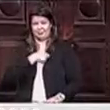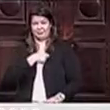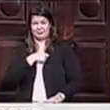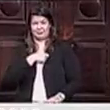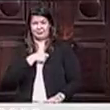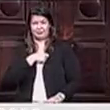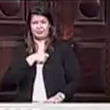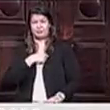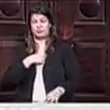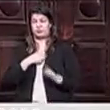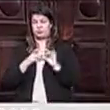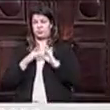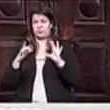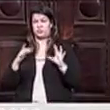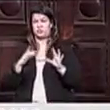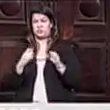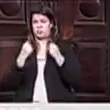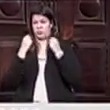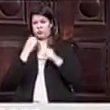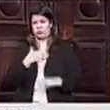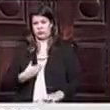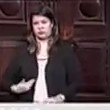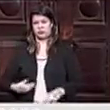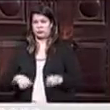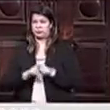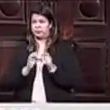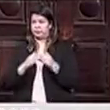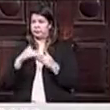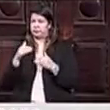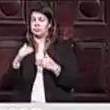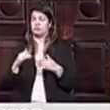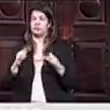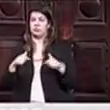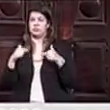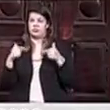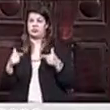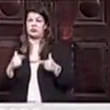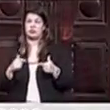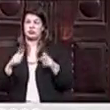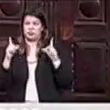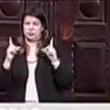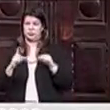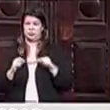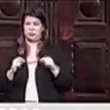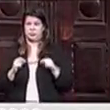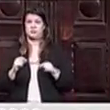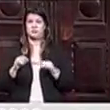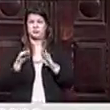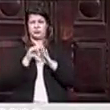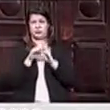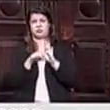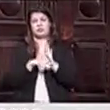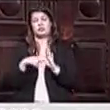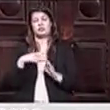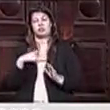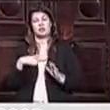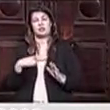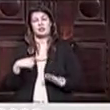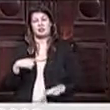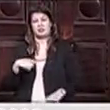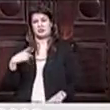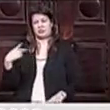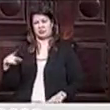Poder Executivo e que ele leve à frente atividades relativas ao aumento de receitas que ele vem sistematicamente